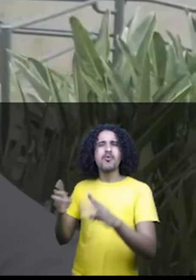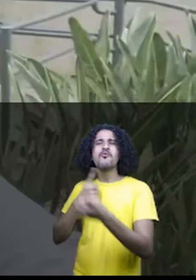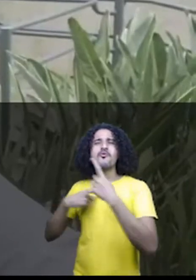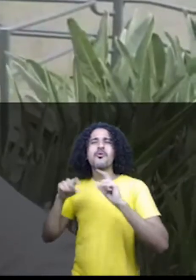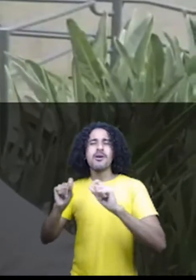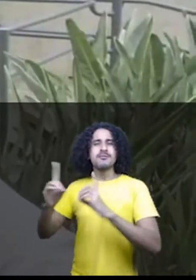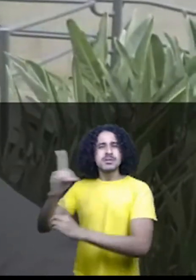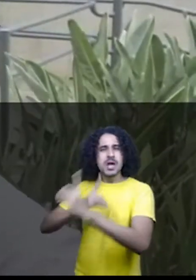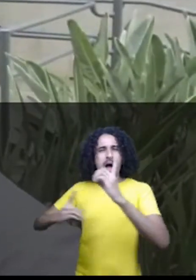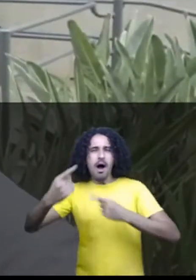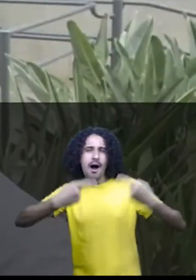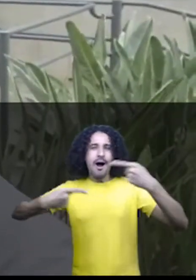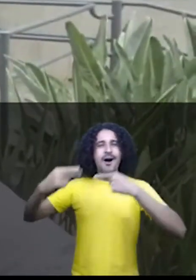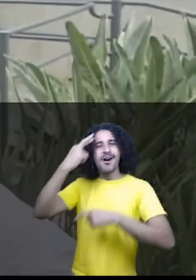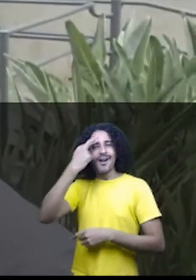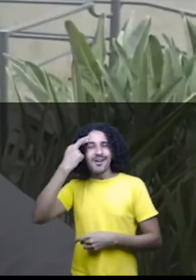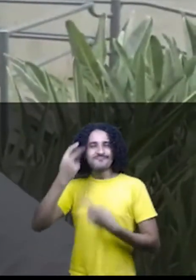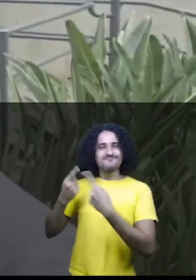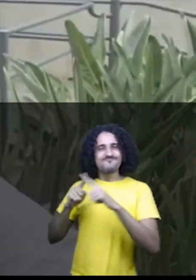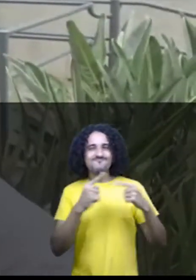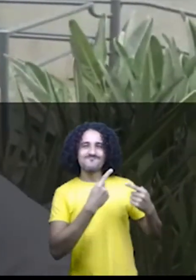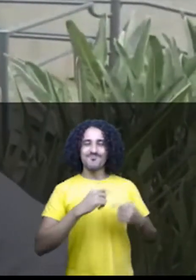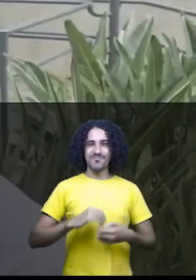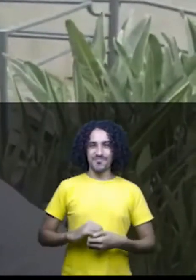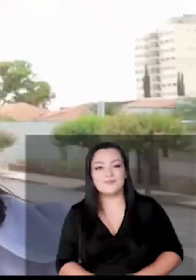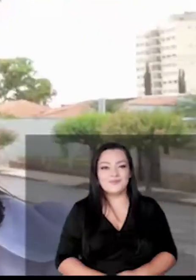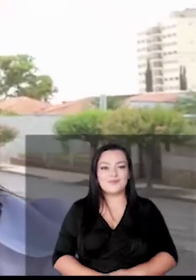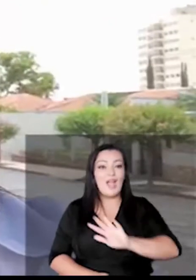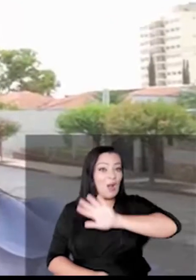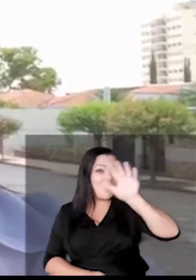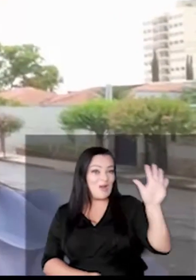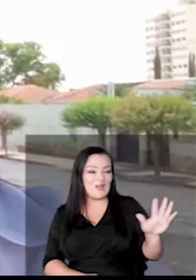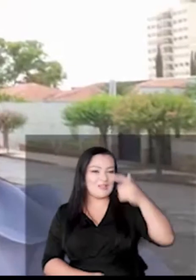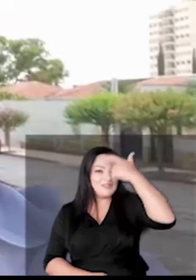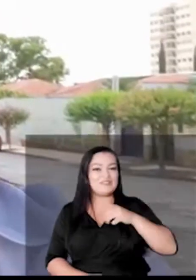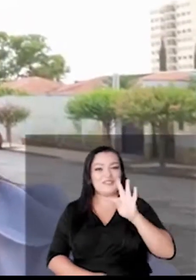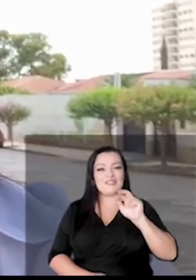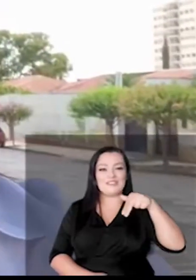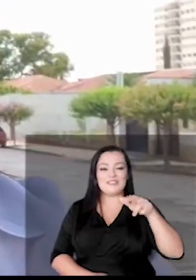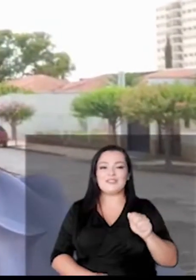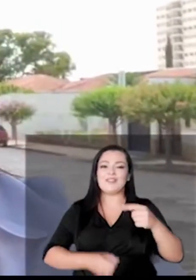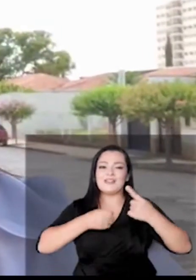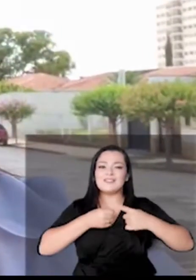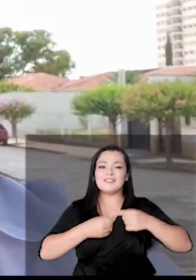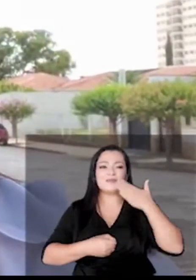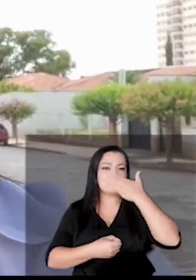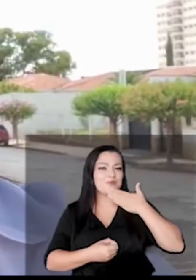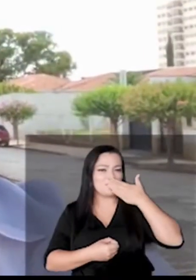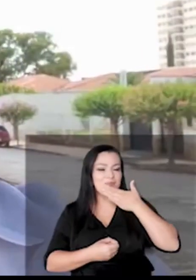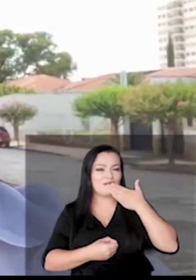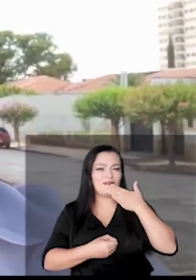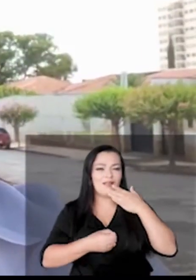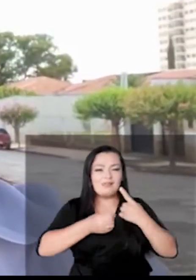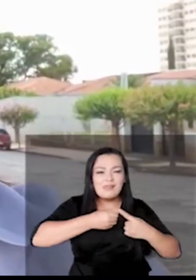um museu de diálogo, de reflexões, de provocações, de questionamento. Olá, eu sou a Tina de Tupã,